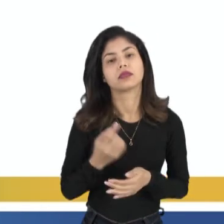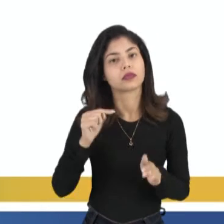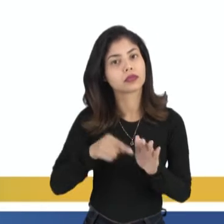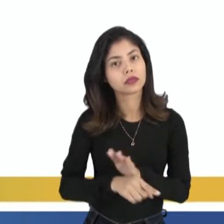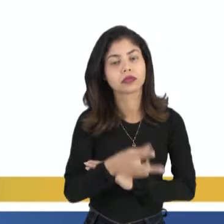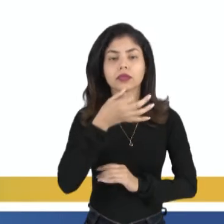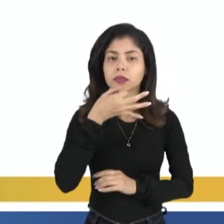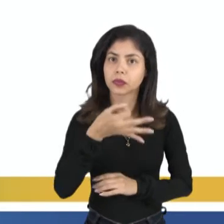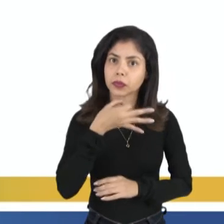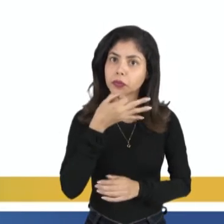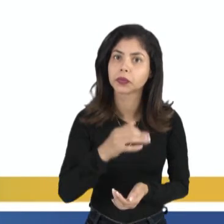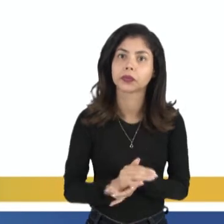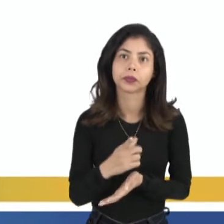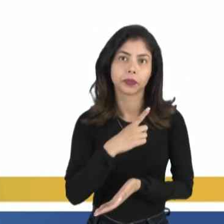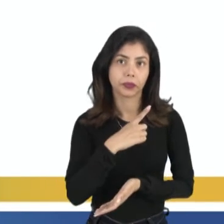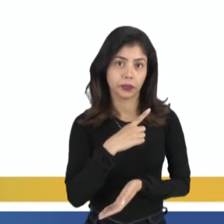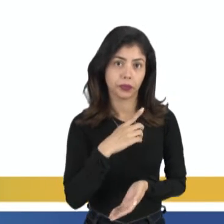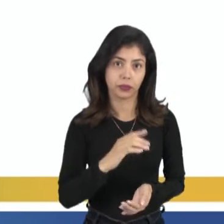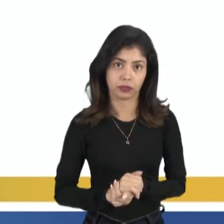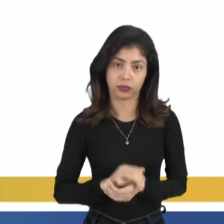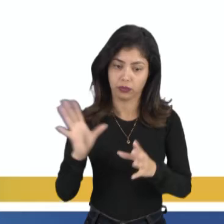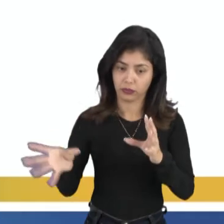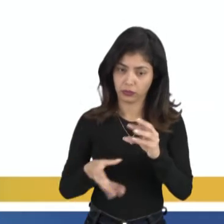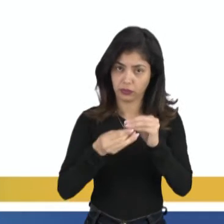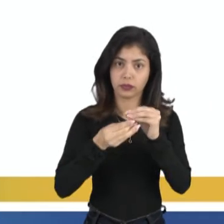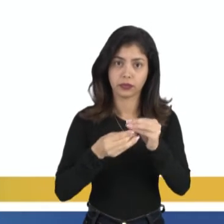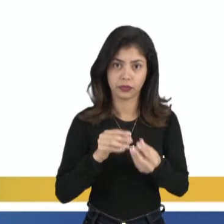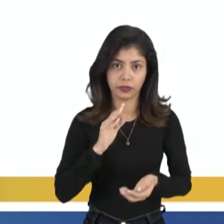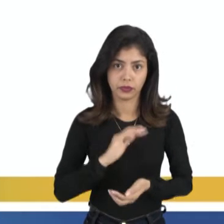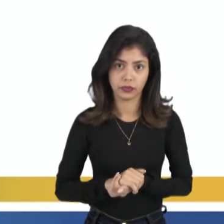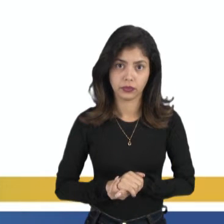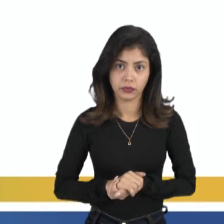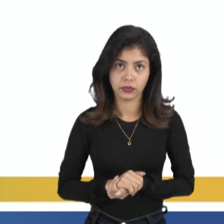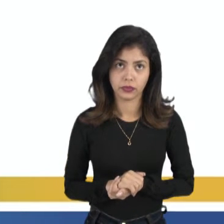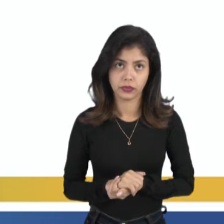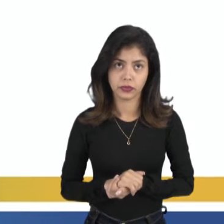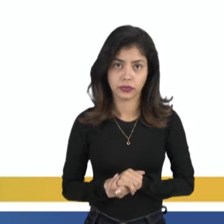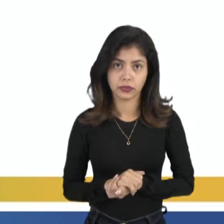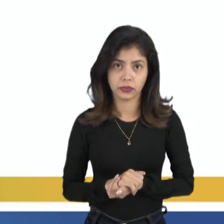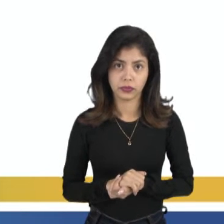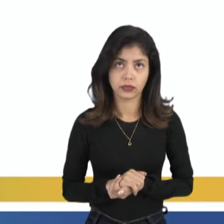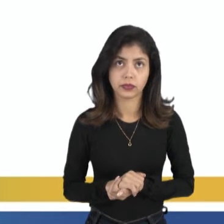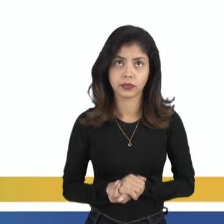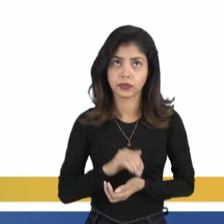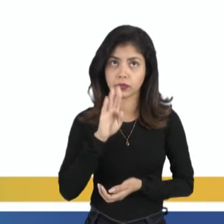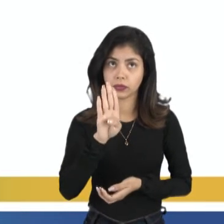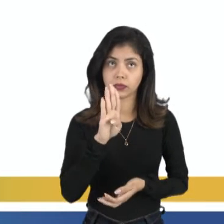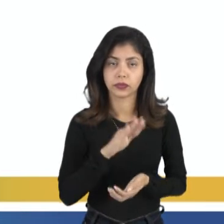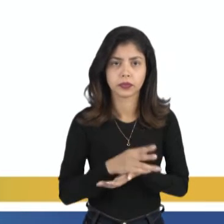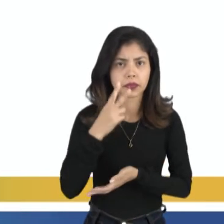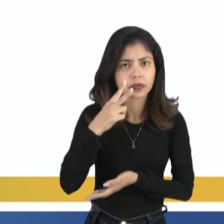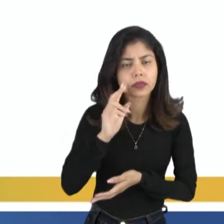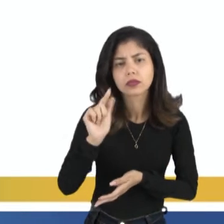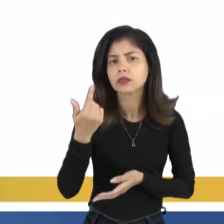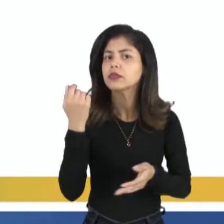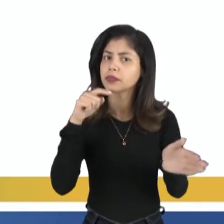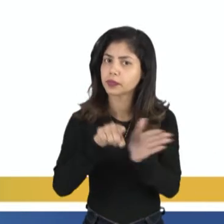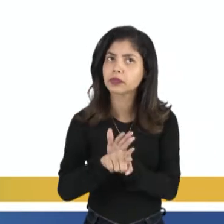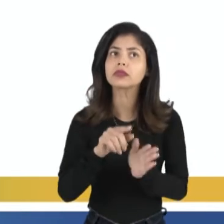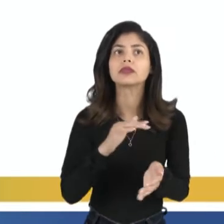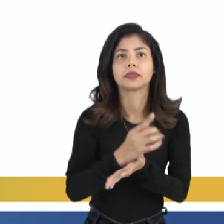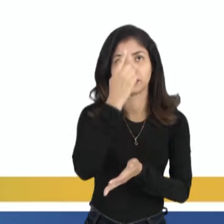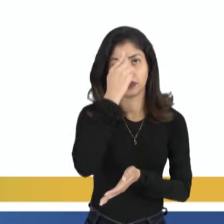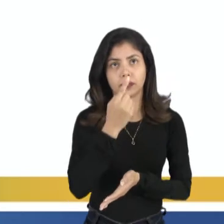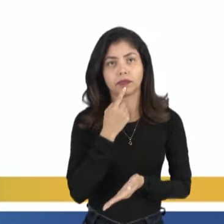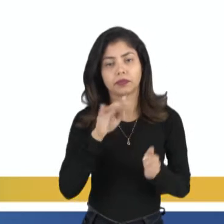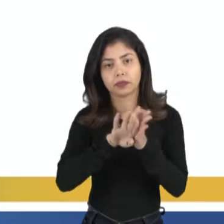Dentro das opções que tinha, essa aqui era mais completa, tá? Então, por isso é a alternativa B. Aí, ó. Vejamos outra questão. Vejamos a